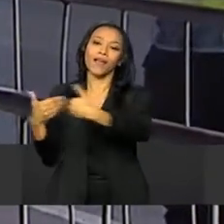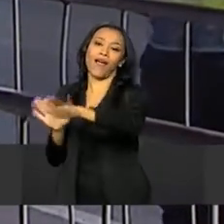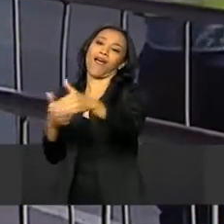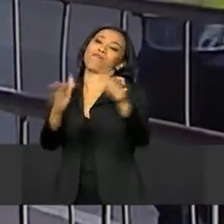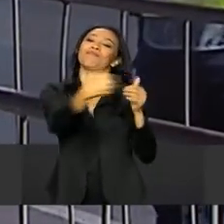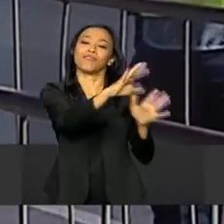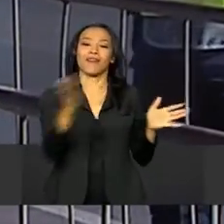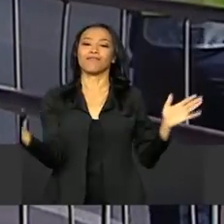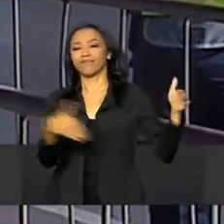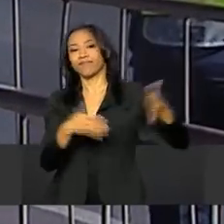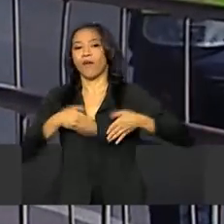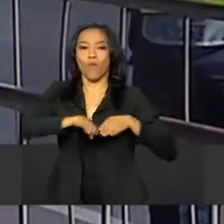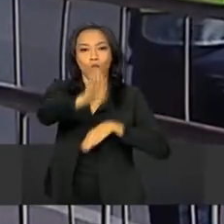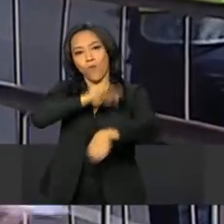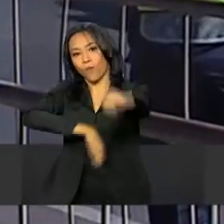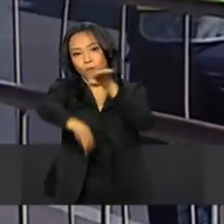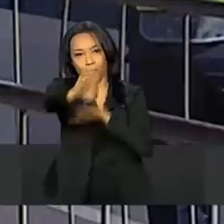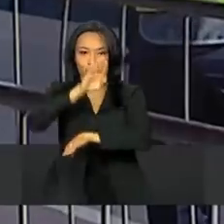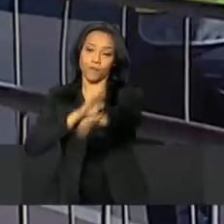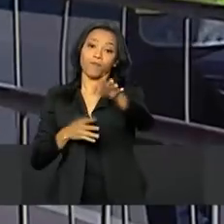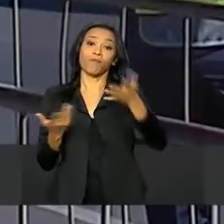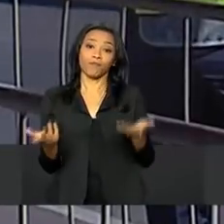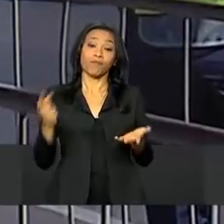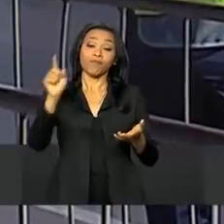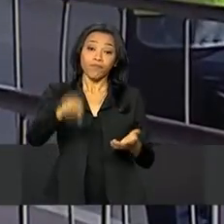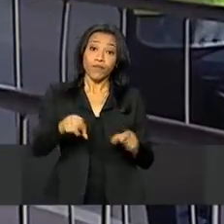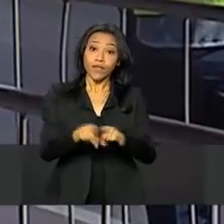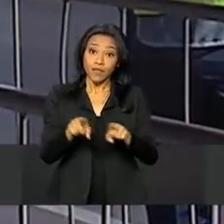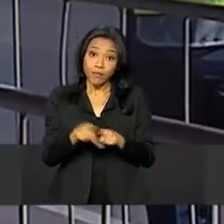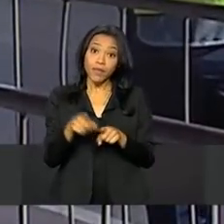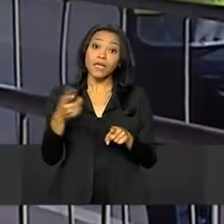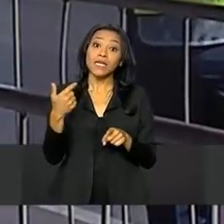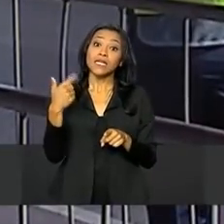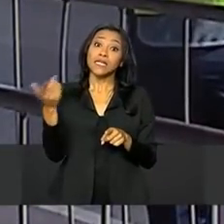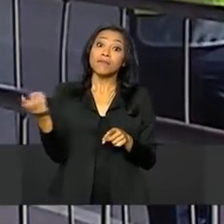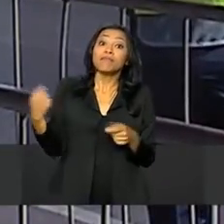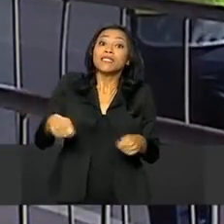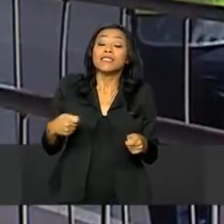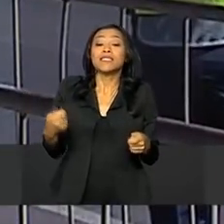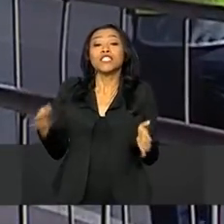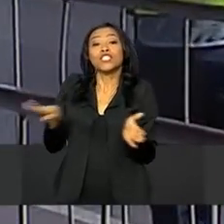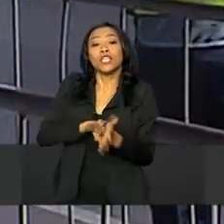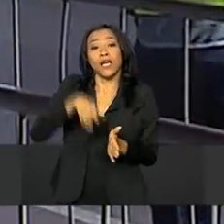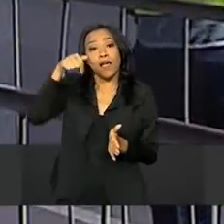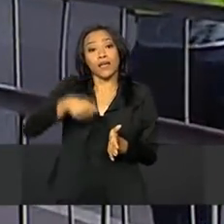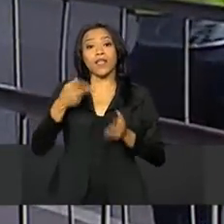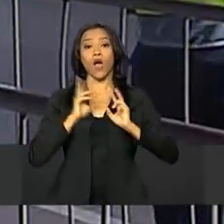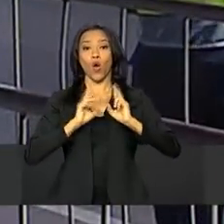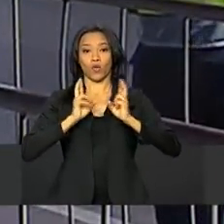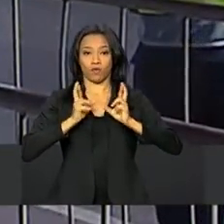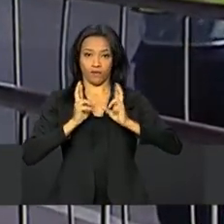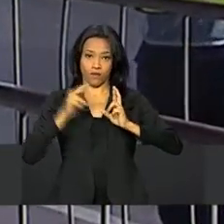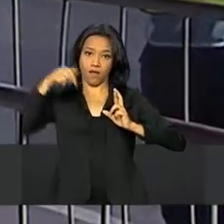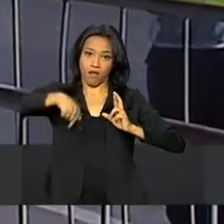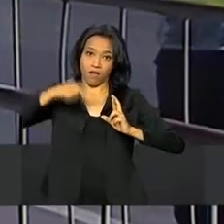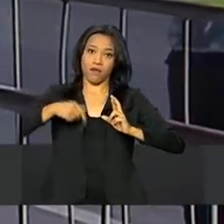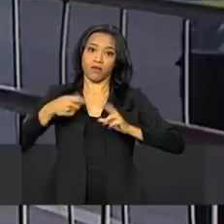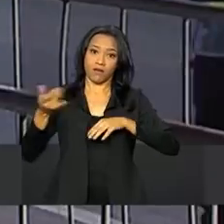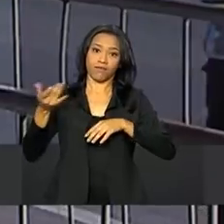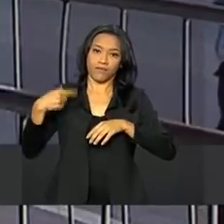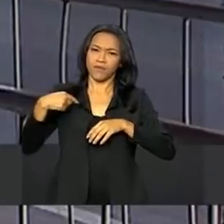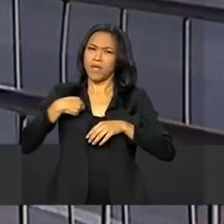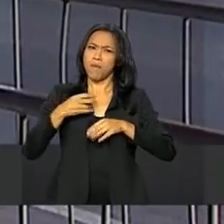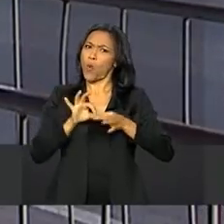Ministérios, acompanhar esse desfile, é vir mesmo de transporte público, chegar pela rodoviária do plano piloto, que fica não muito distante desse ponto